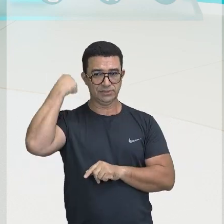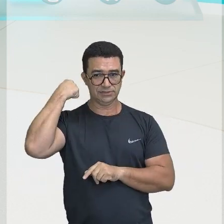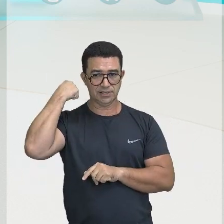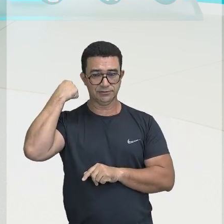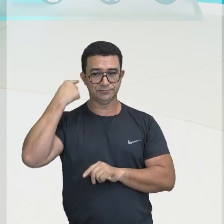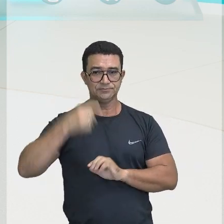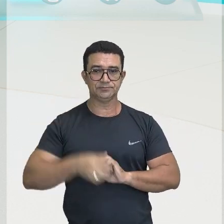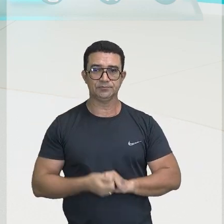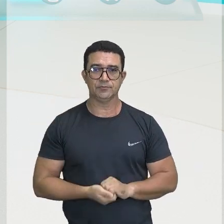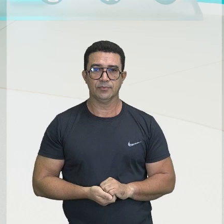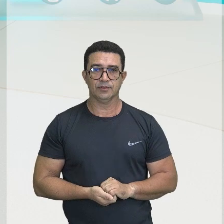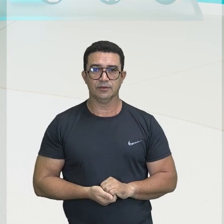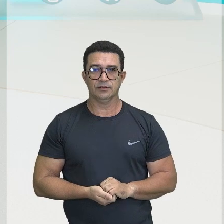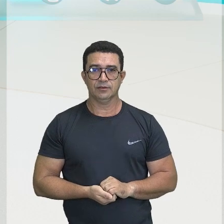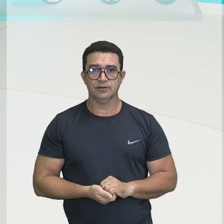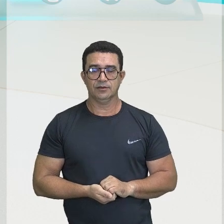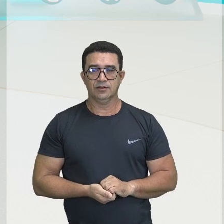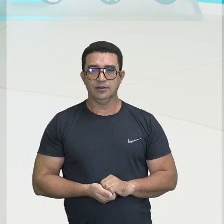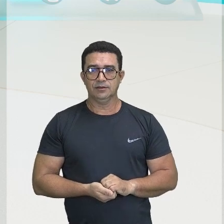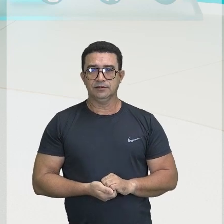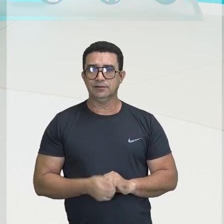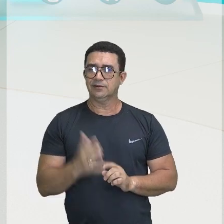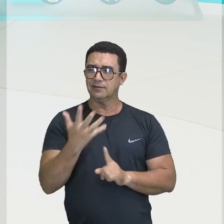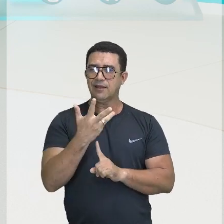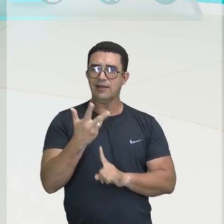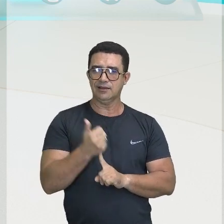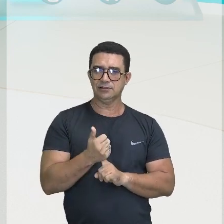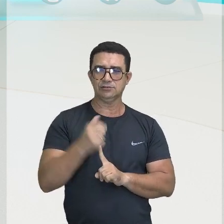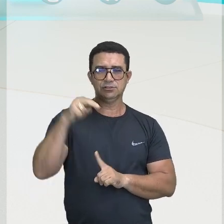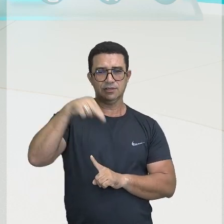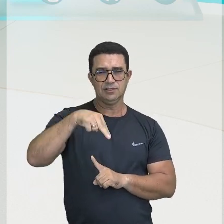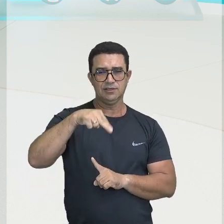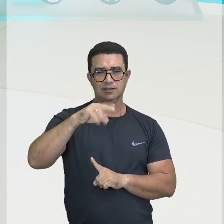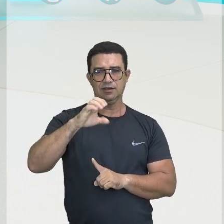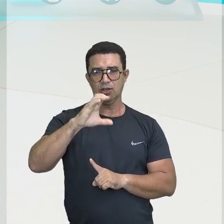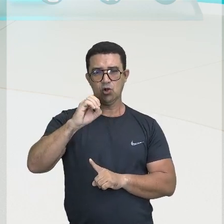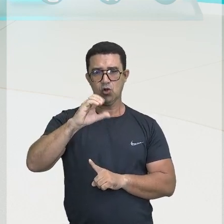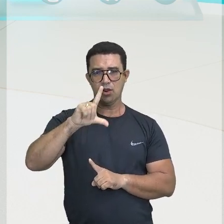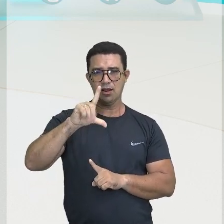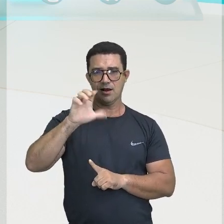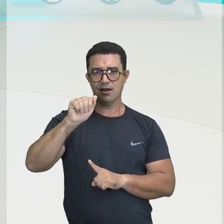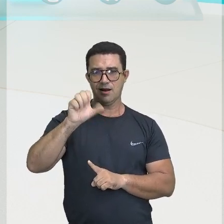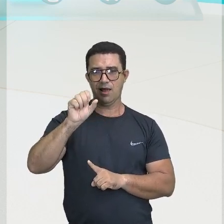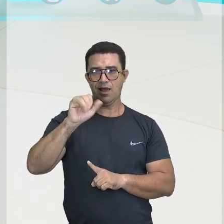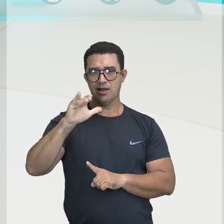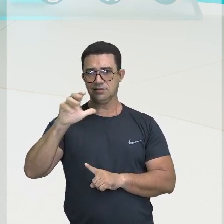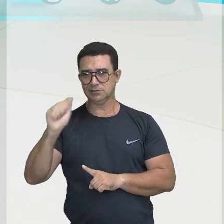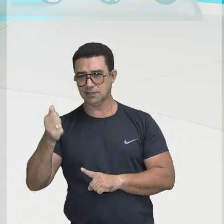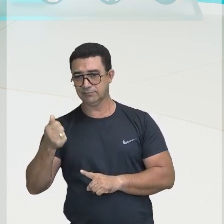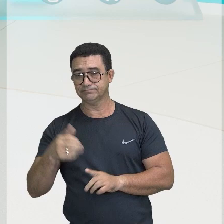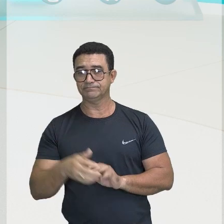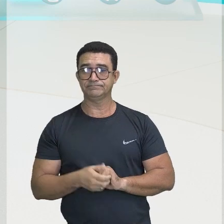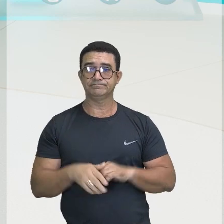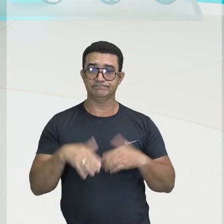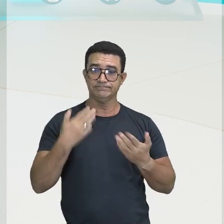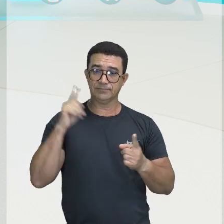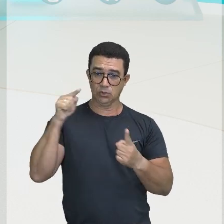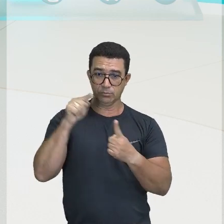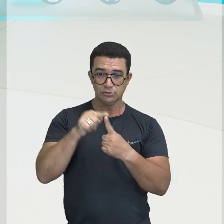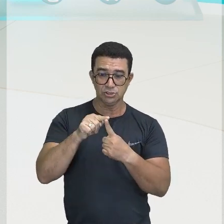lá na arte neoclássica, lá no Renascimento, que tinha o objetivo